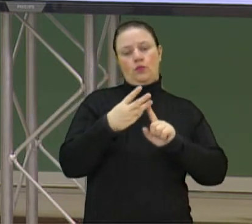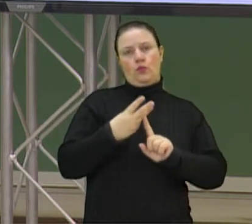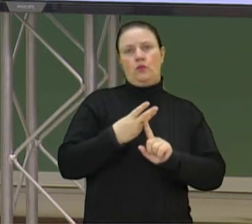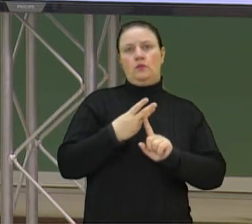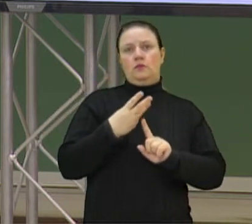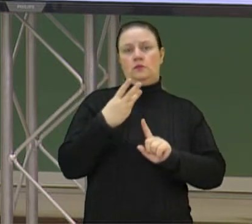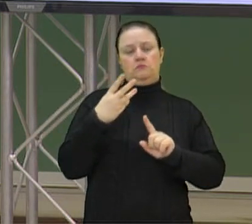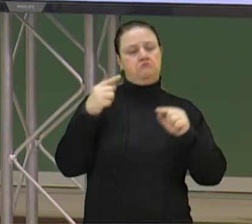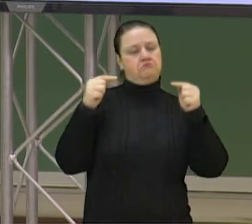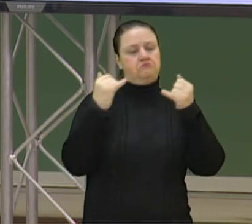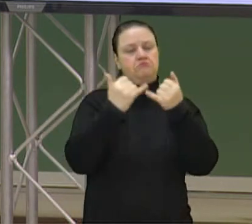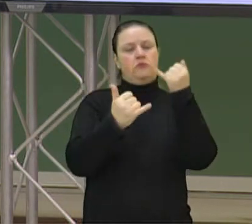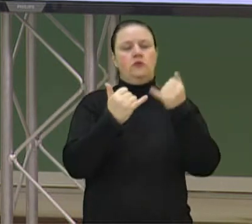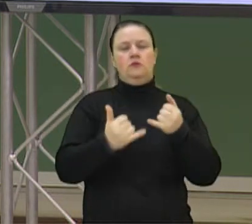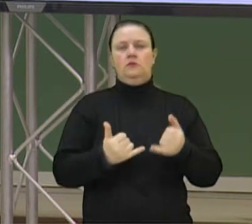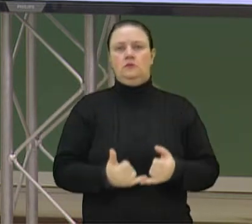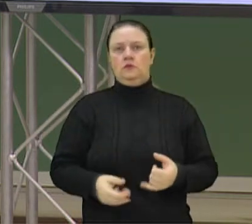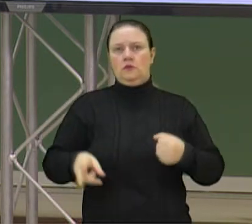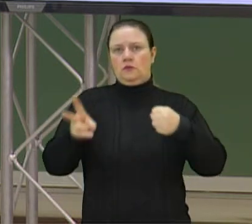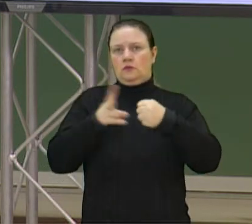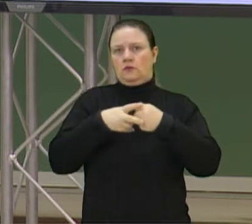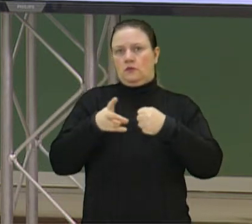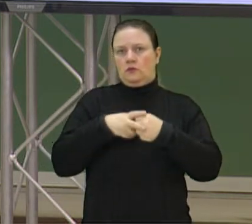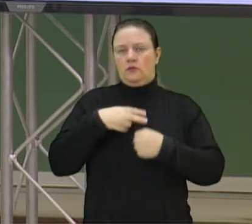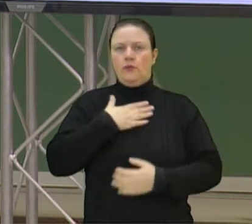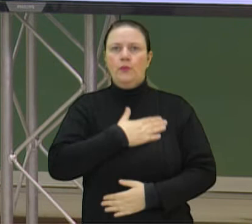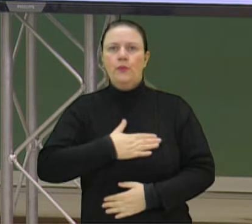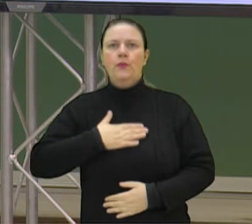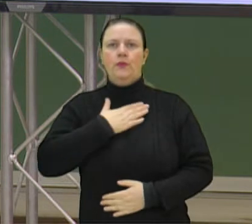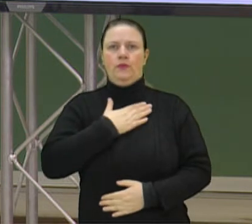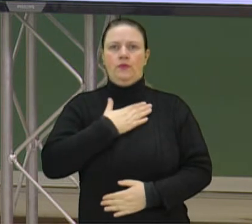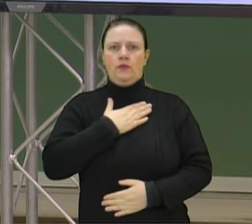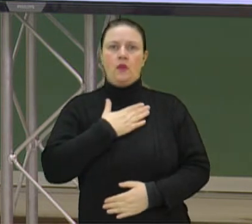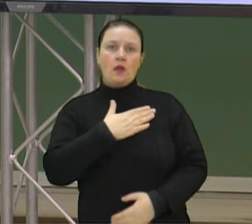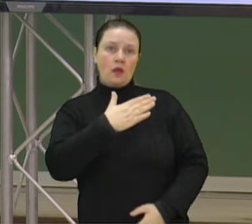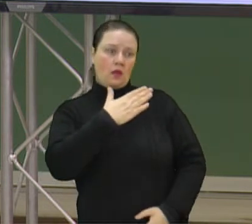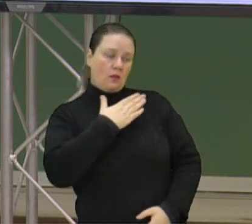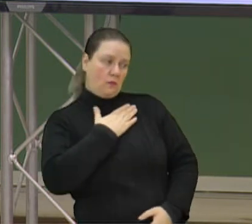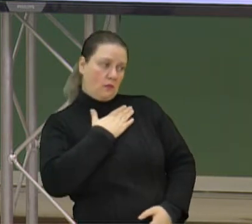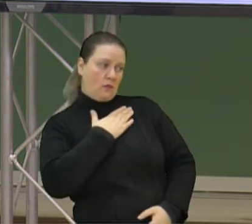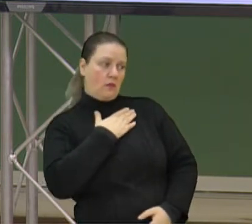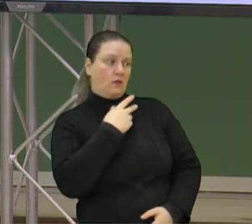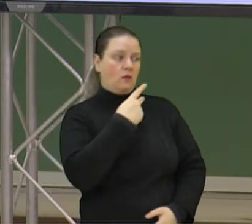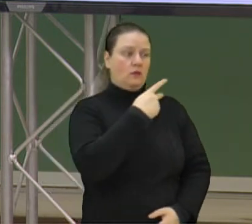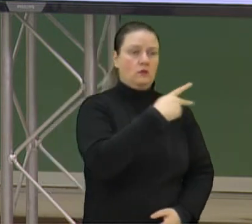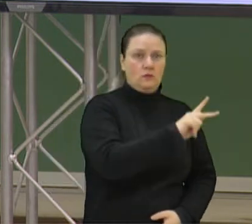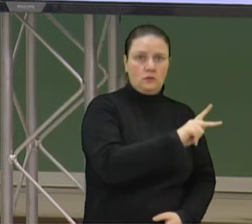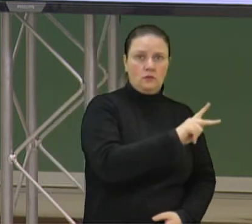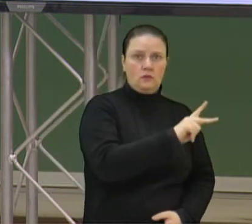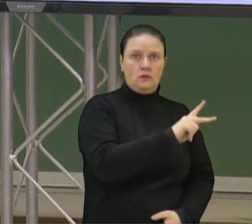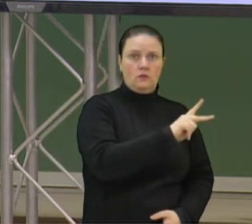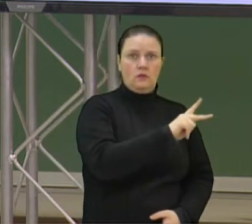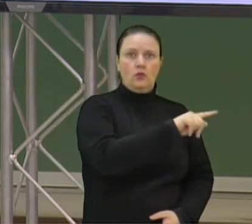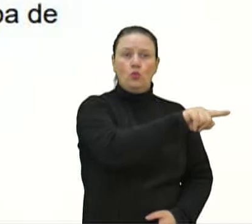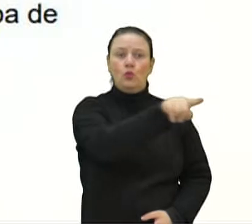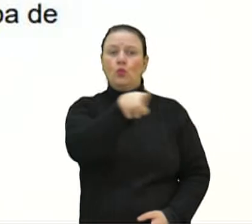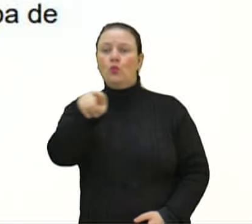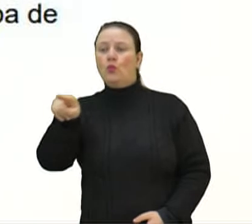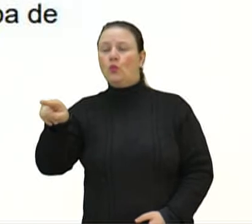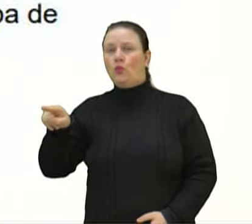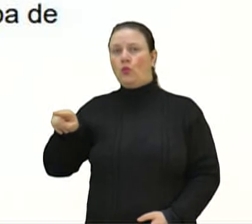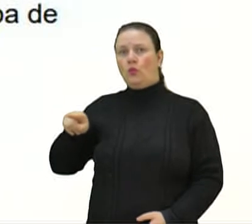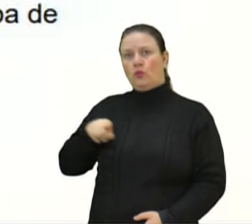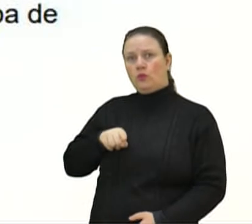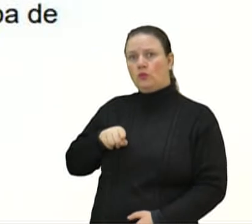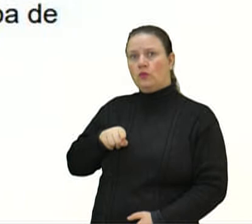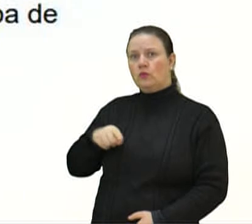vocês, a quien, a mí, a ti, a usted, a él, a ella, a nosotros, a vosotros,